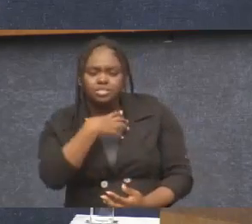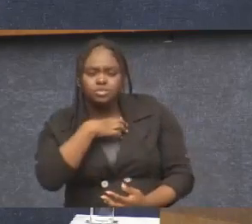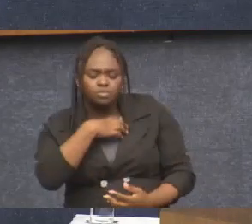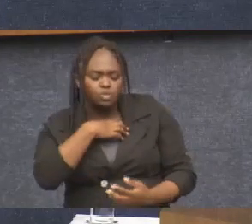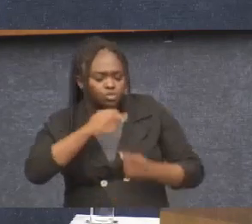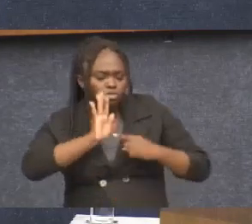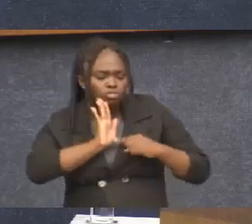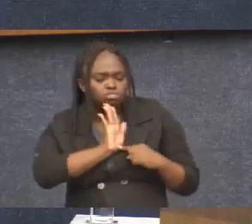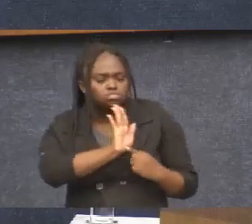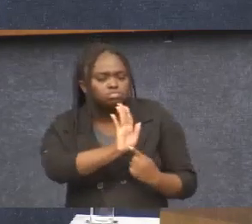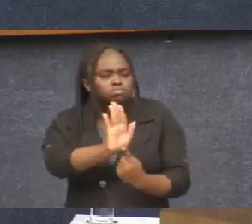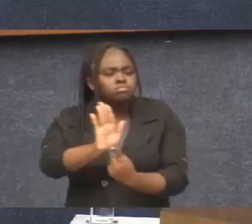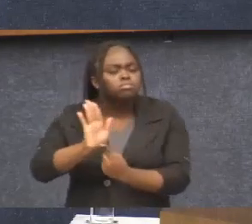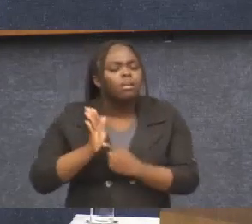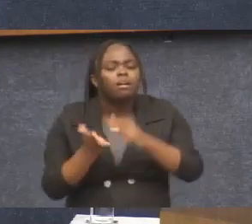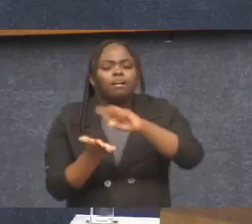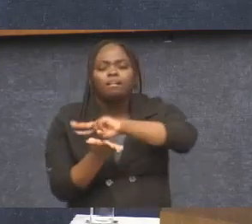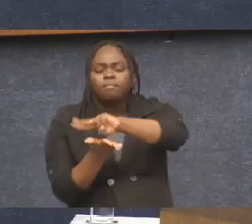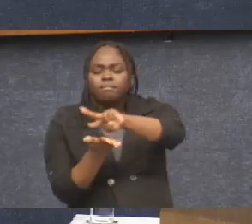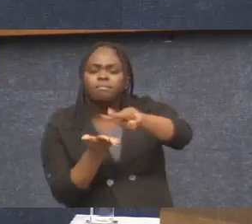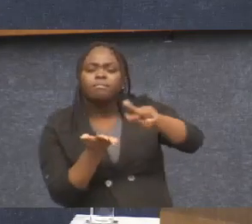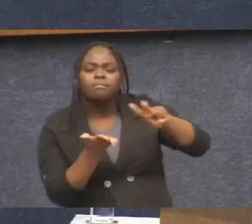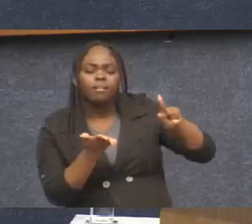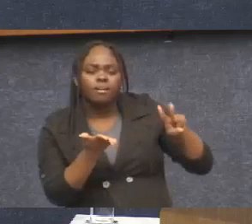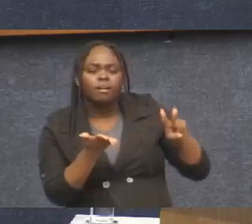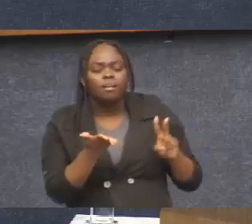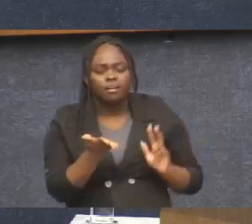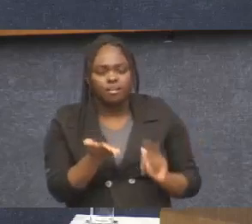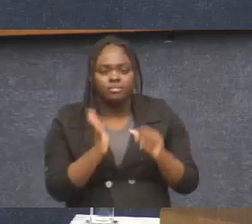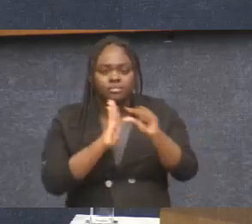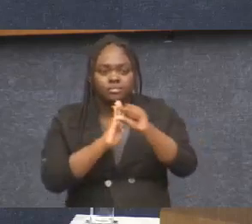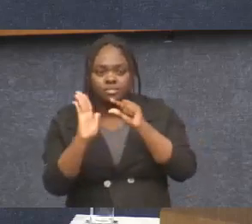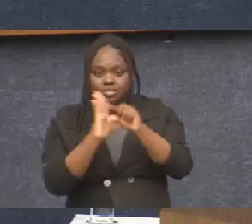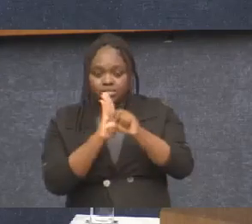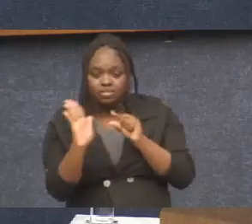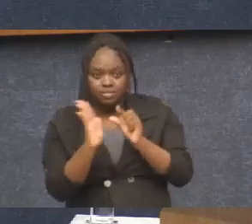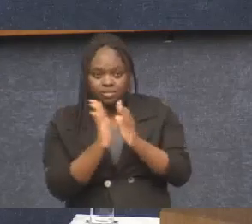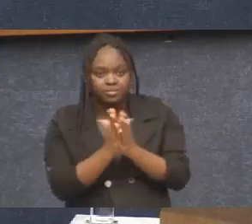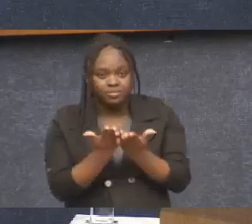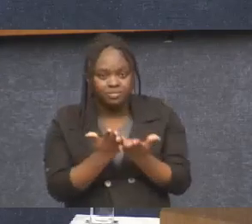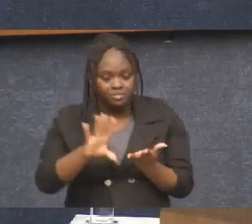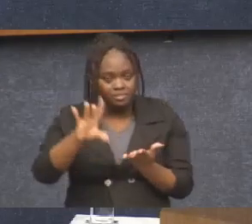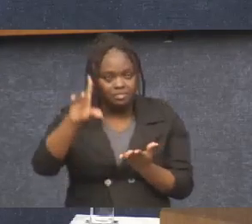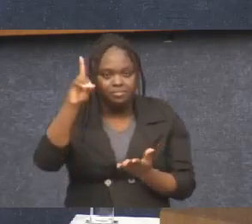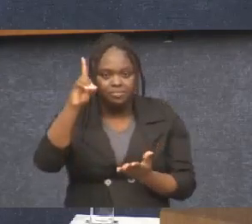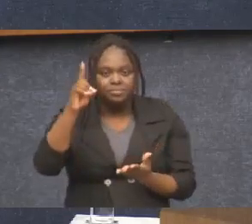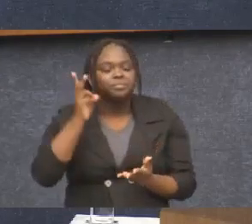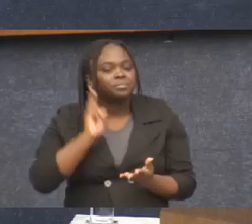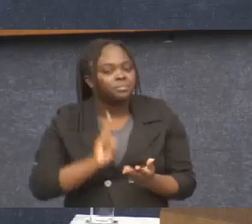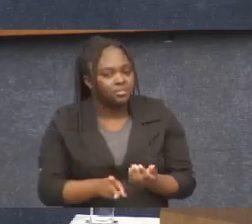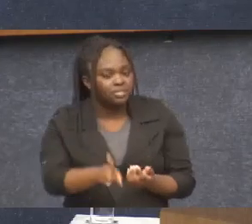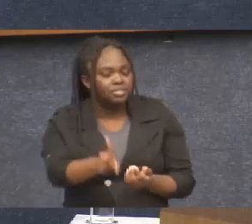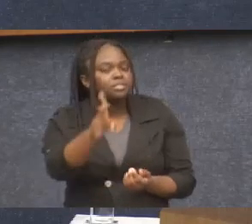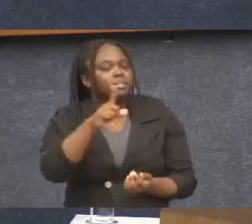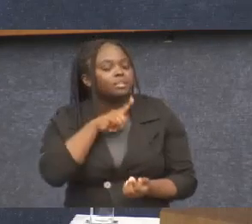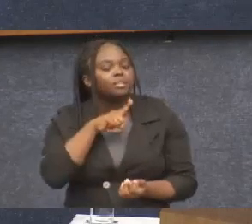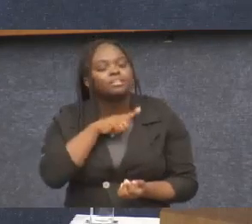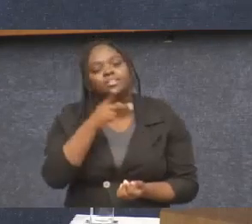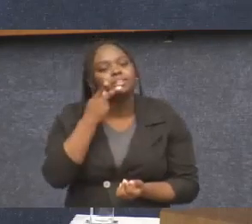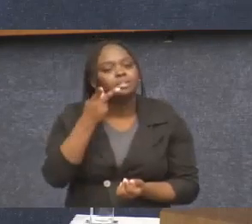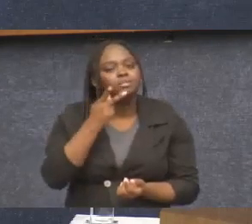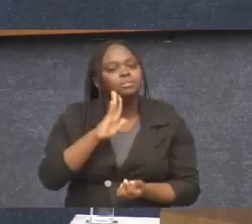está estampado em várias citações bíblicas. e está sempre acompanhado de uma